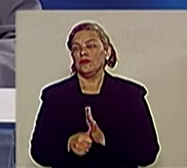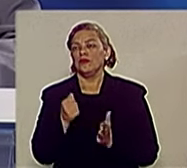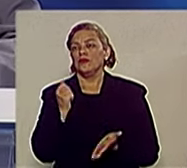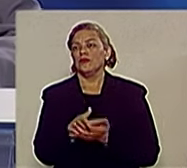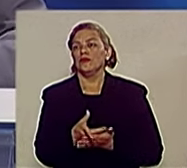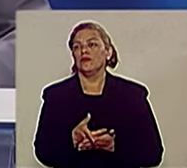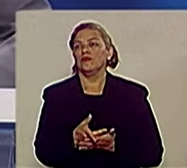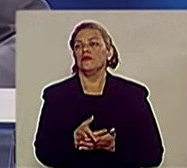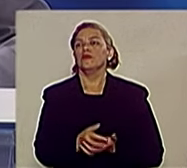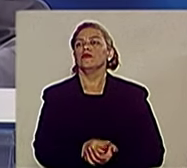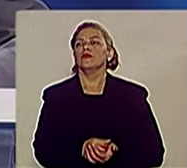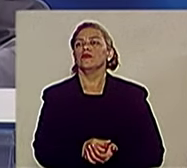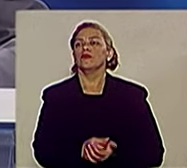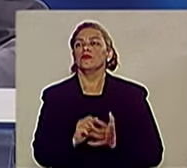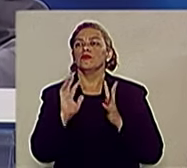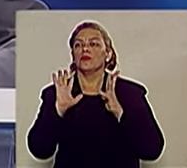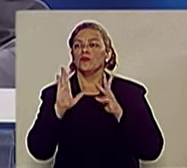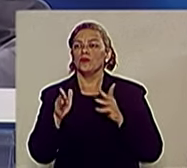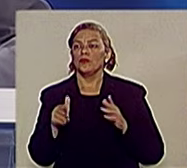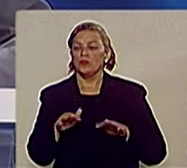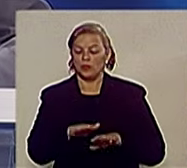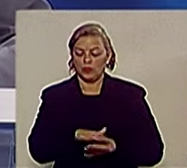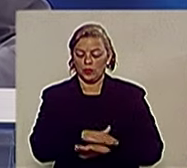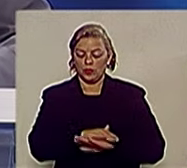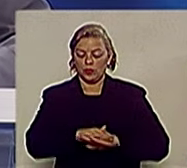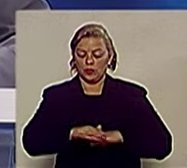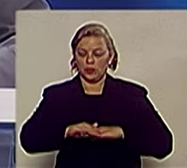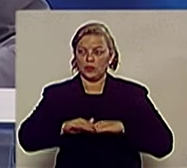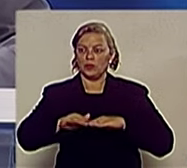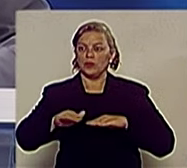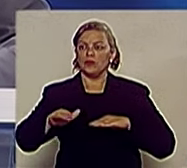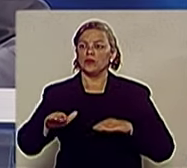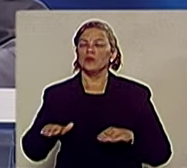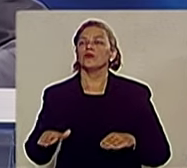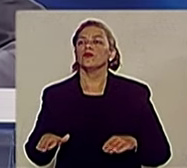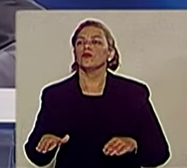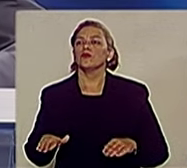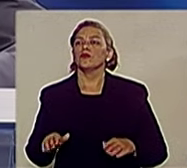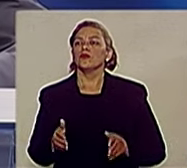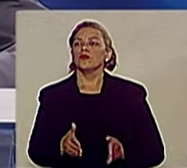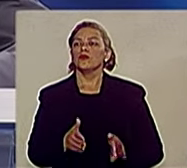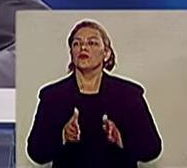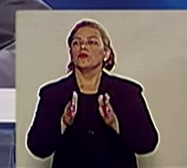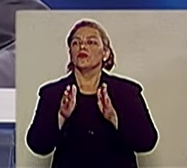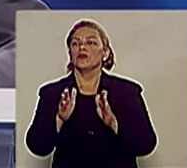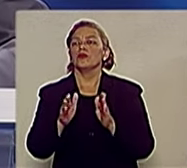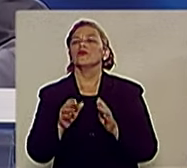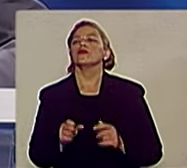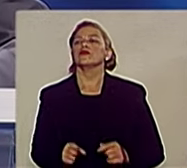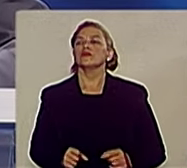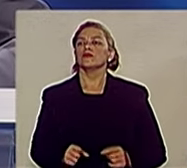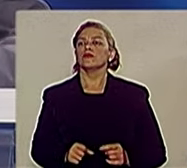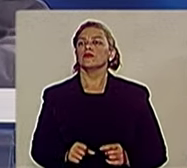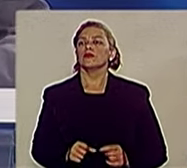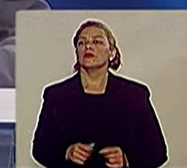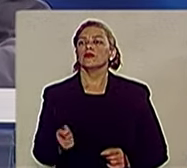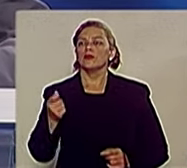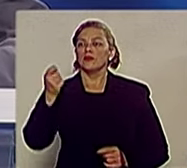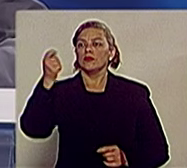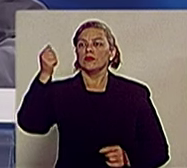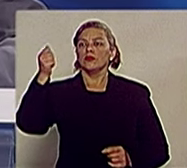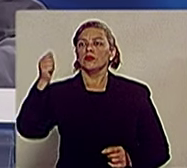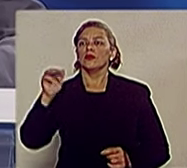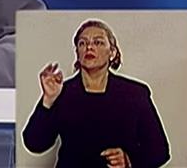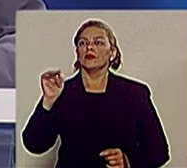Todo esse asfalto que está sendo feito na cidade são as linhas de ônibus, que o dinheiro é federal. Mesmo assim, teve obra